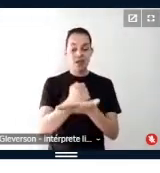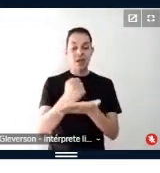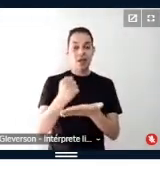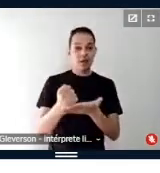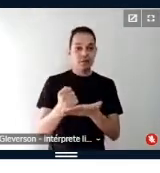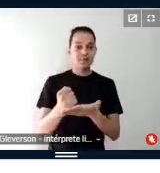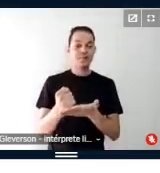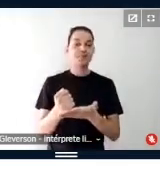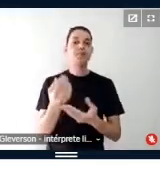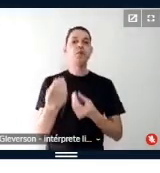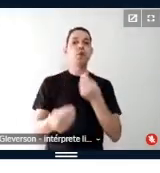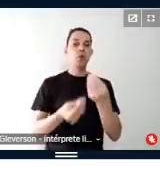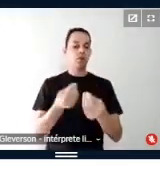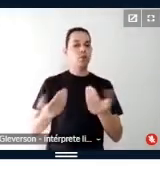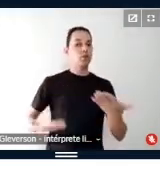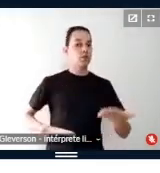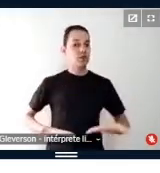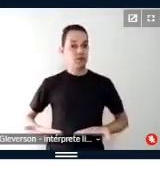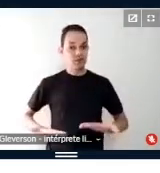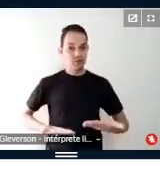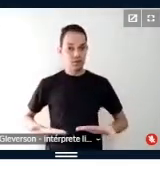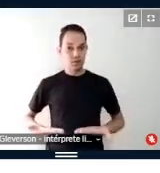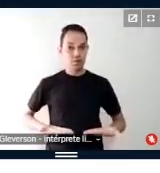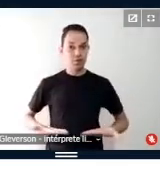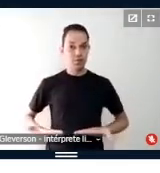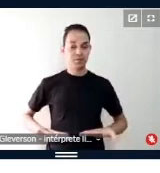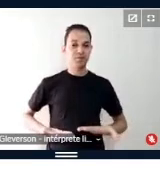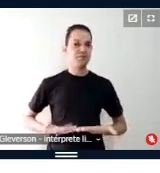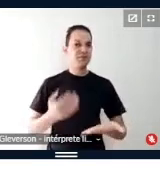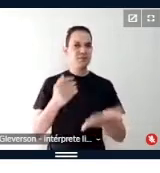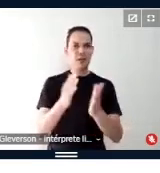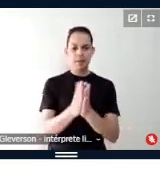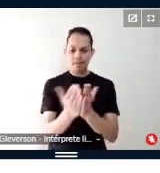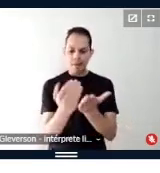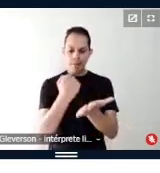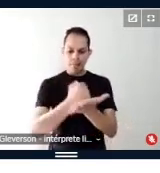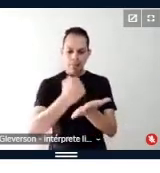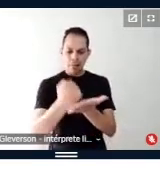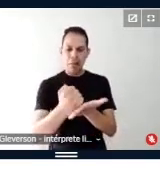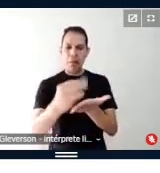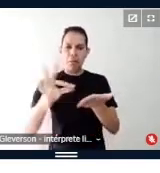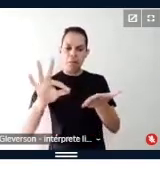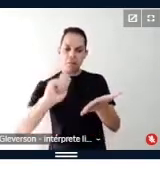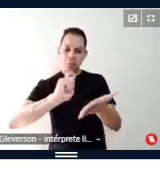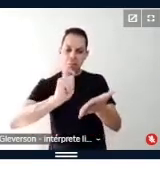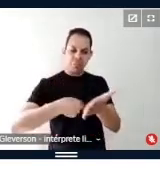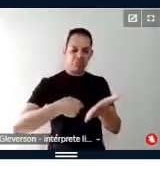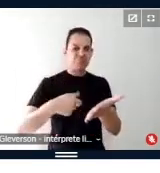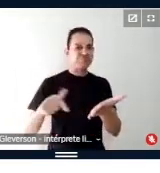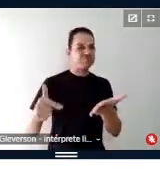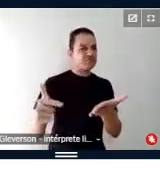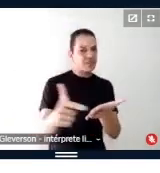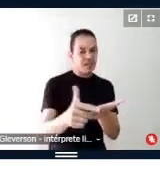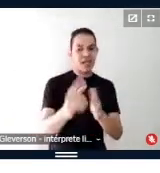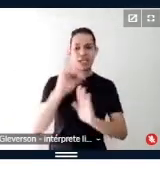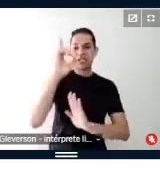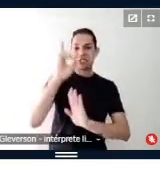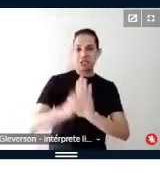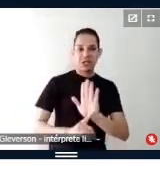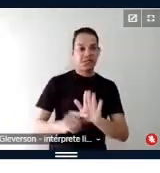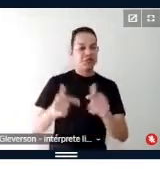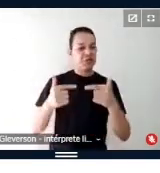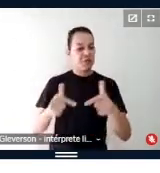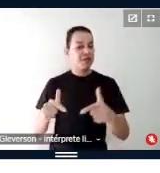é por posto de serviço, então tem a carteira assinada, tem os direitos trabalhistas, mas mesmo assim o